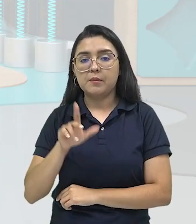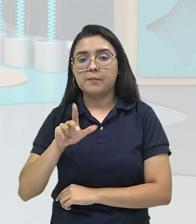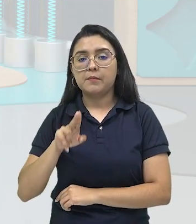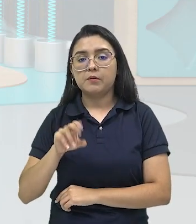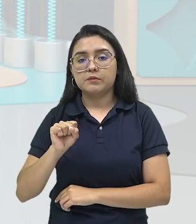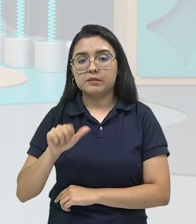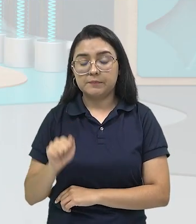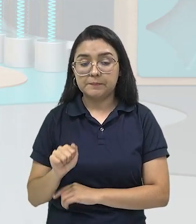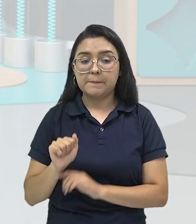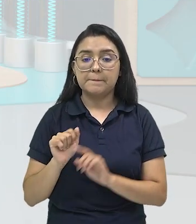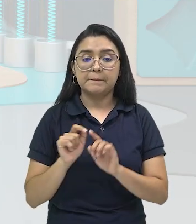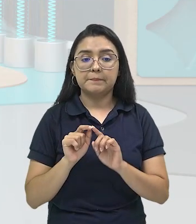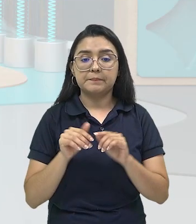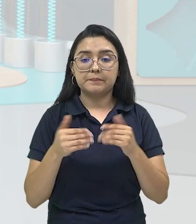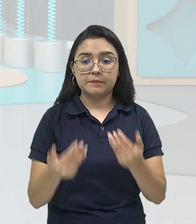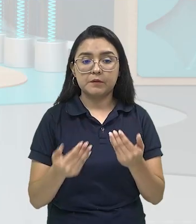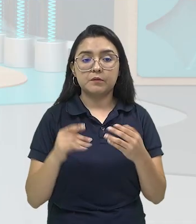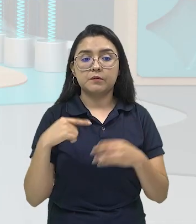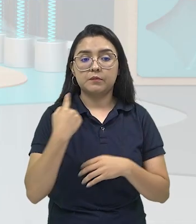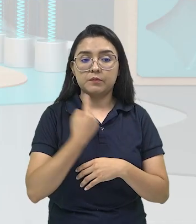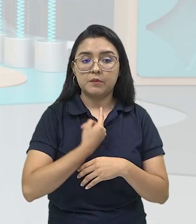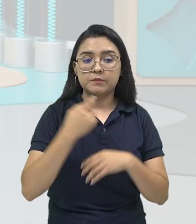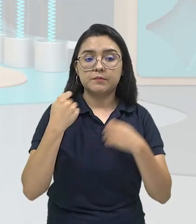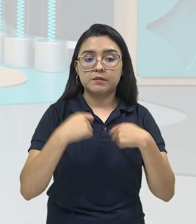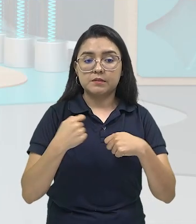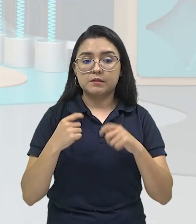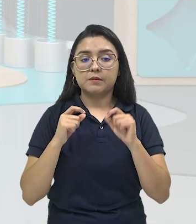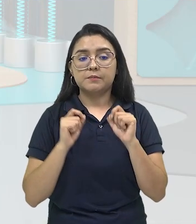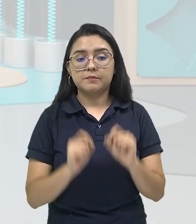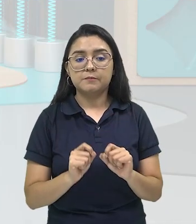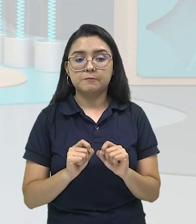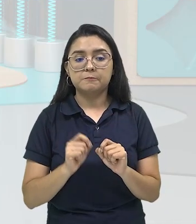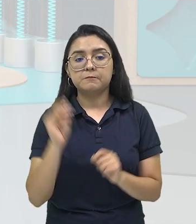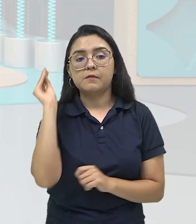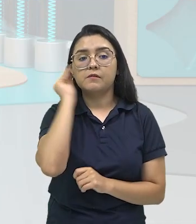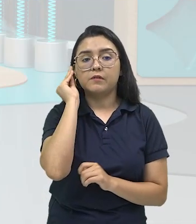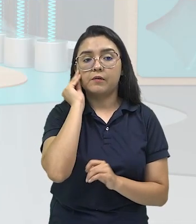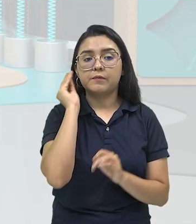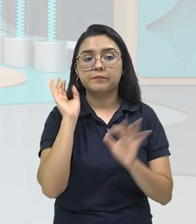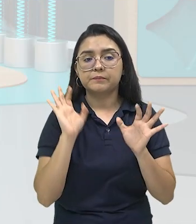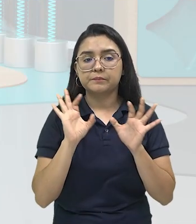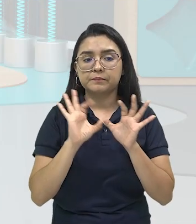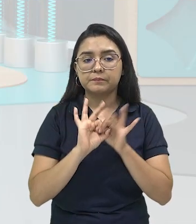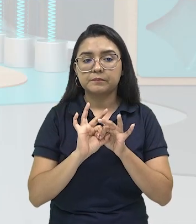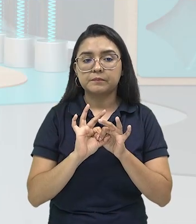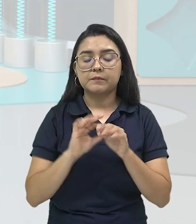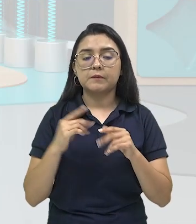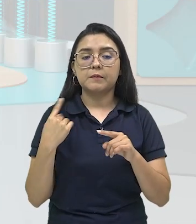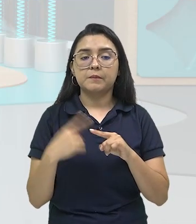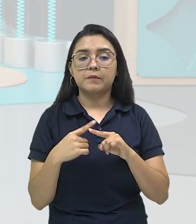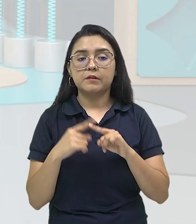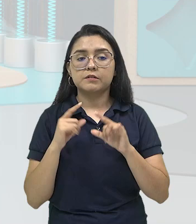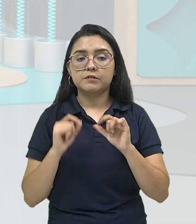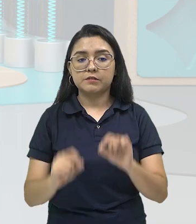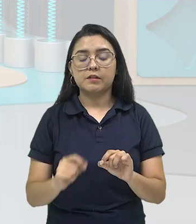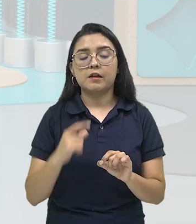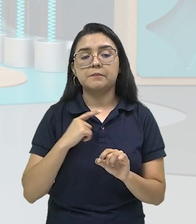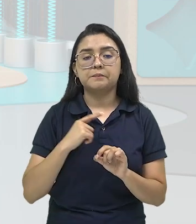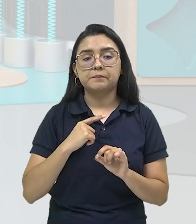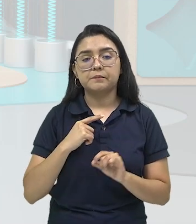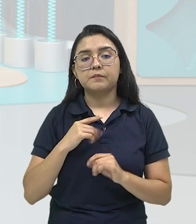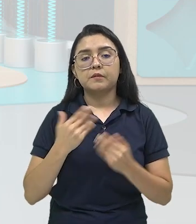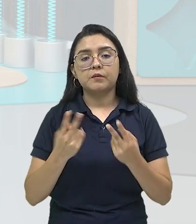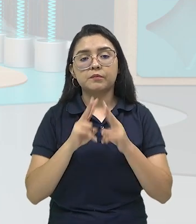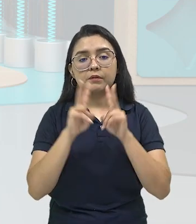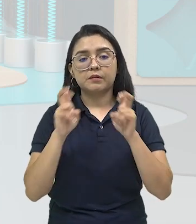observar, né, a união dessas duas falas da mãe. Porque aqui a gente está trabalhando a questão da coesão, a gente